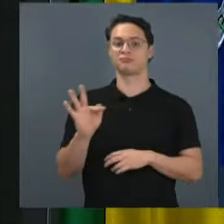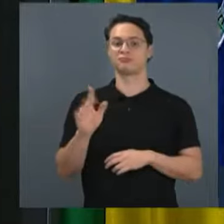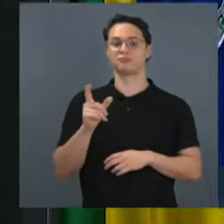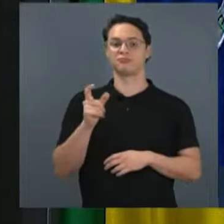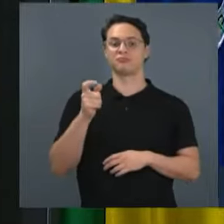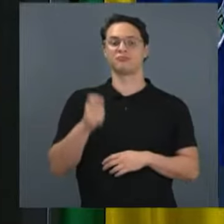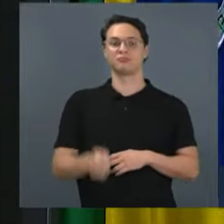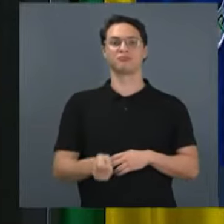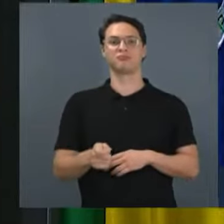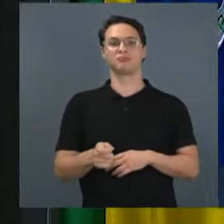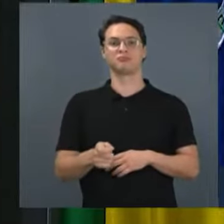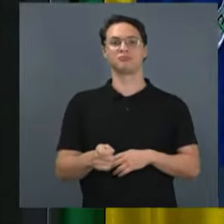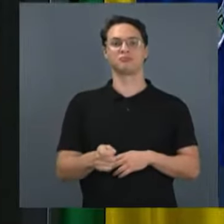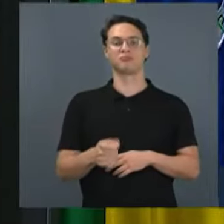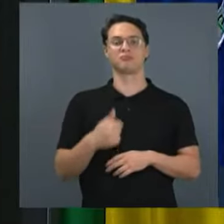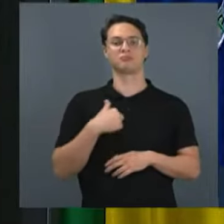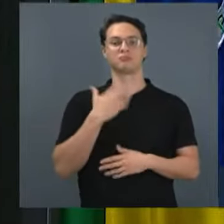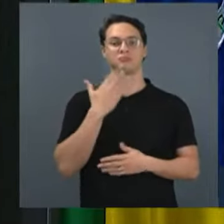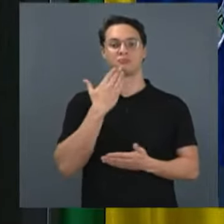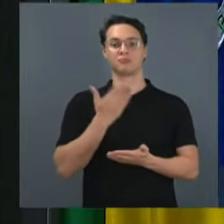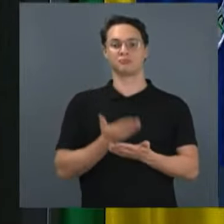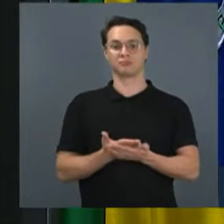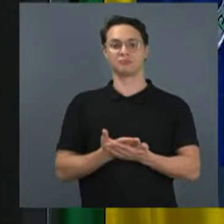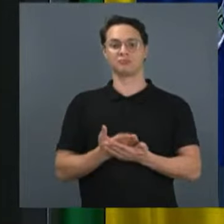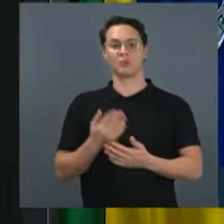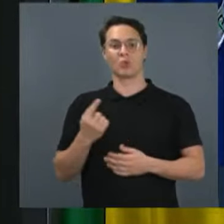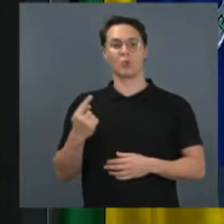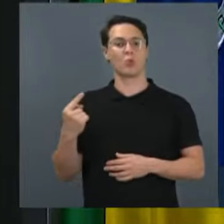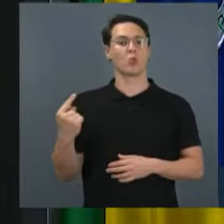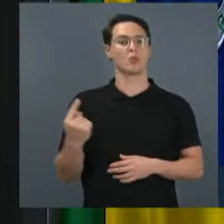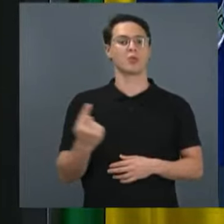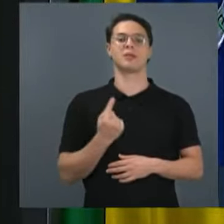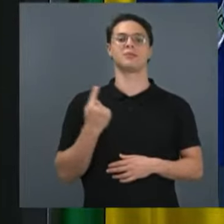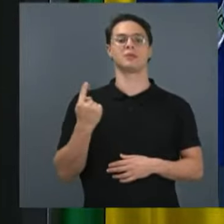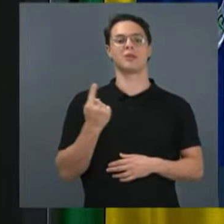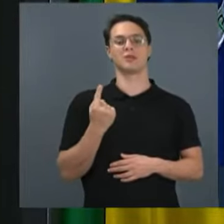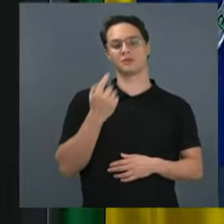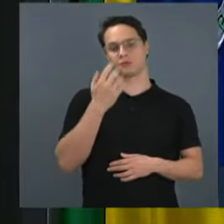decisão aqui, e eu acredito que vai ser por unanimidade,